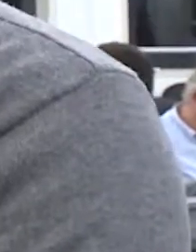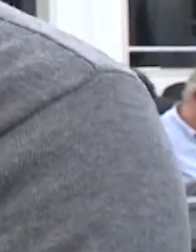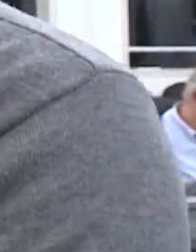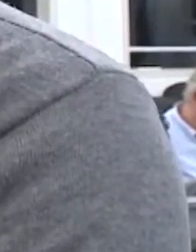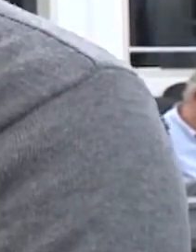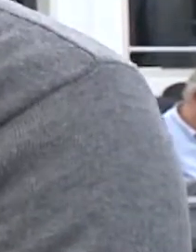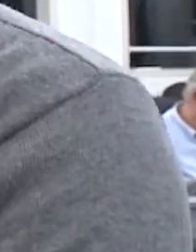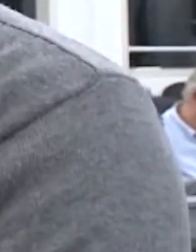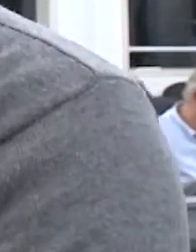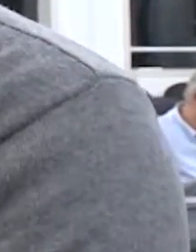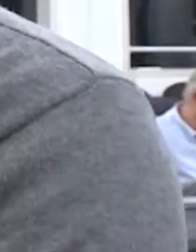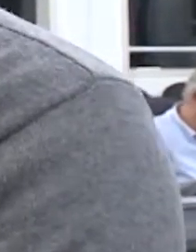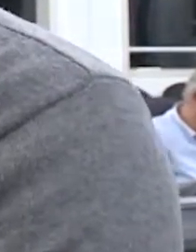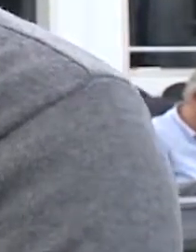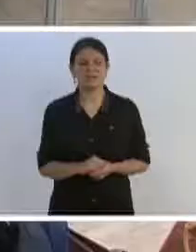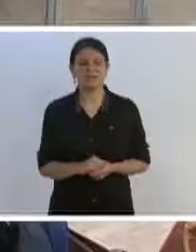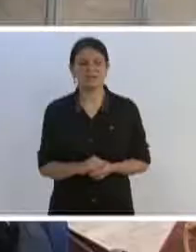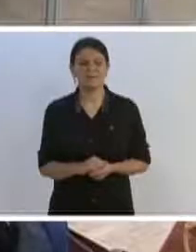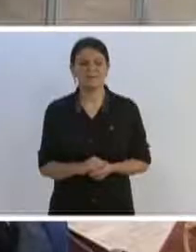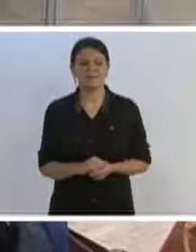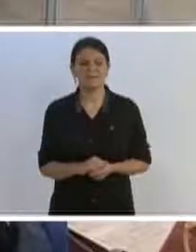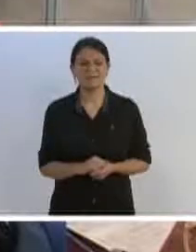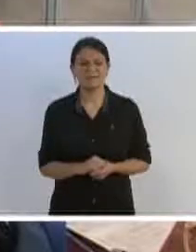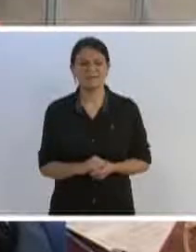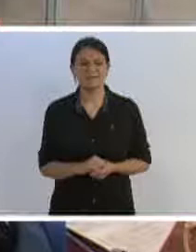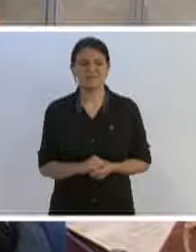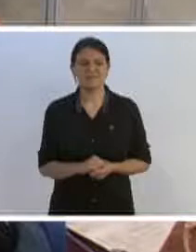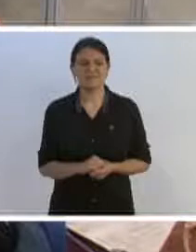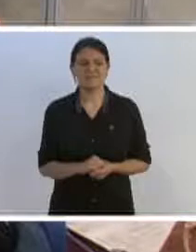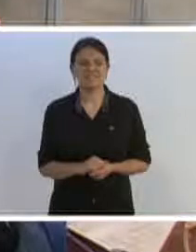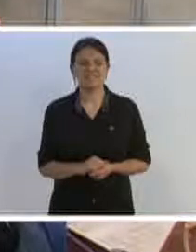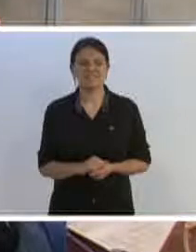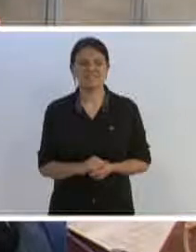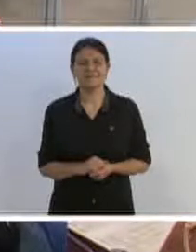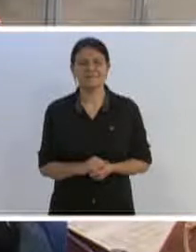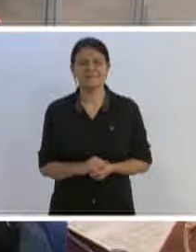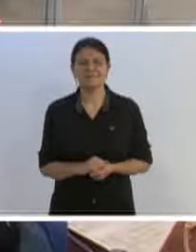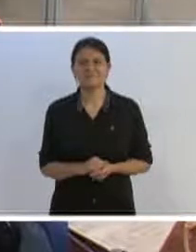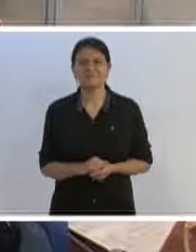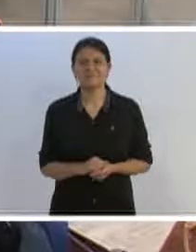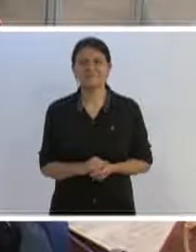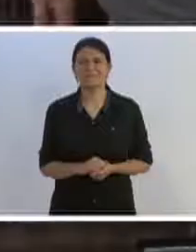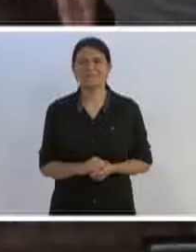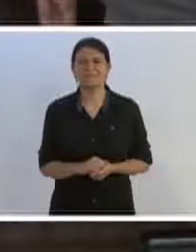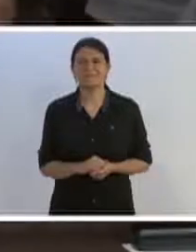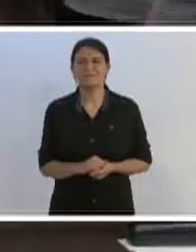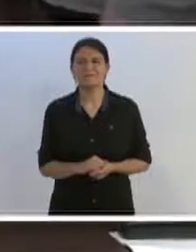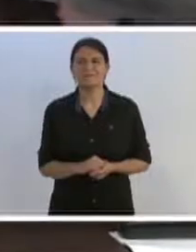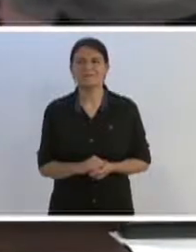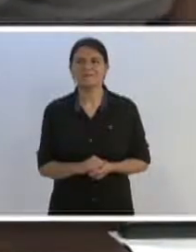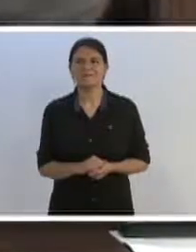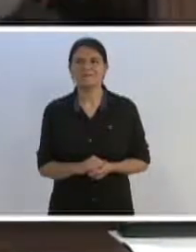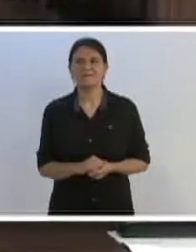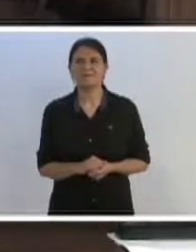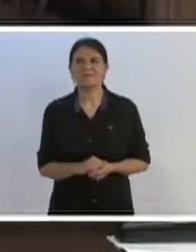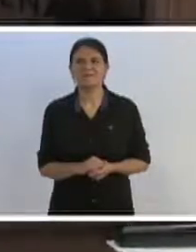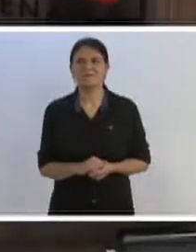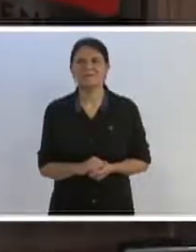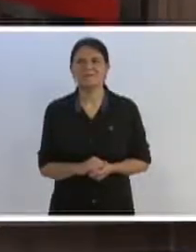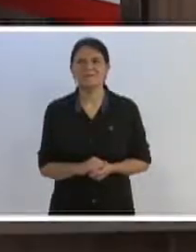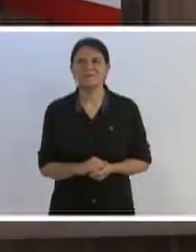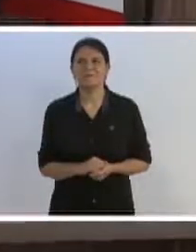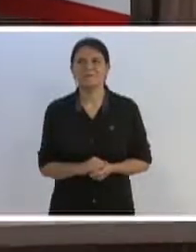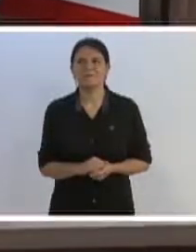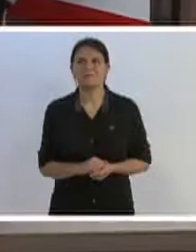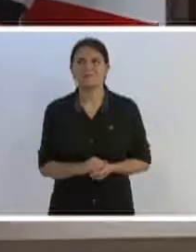para trazer alegria, para a gente é maravilhoso. A Associação de Pais e Amigos dos Autistas, a AMA, recebeu moção de louvor